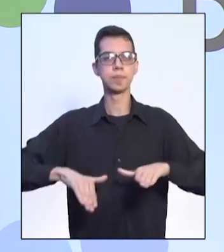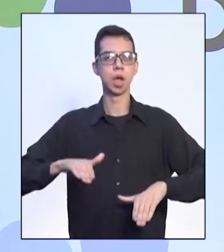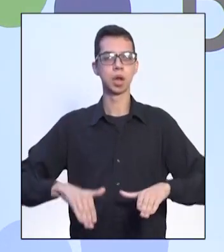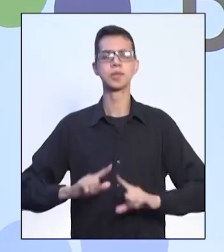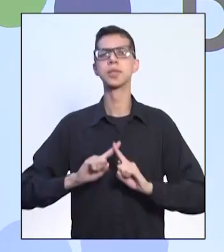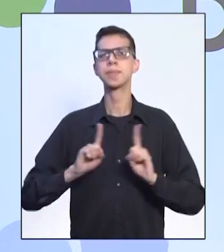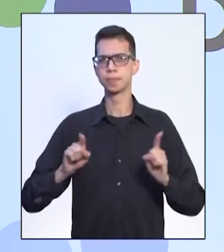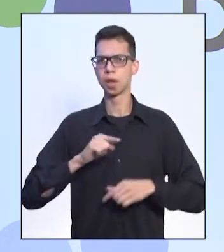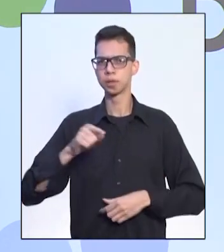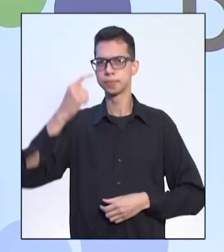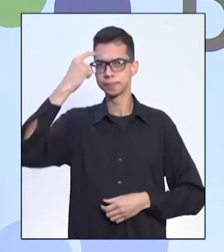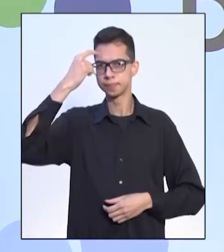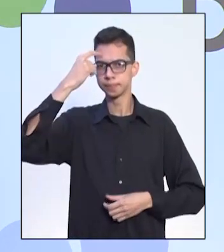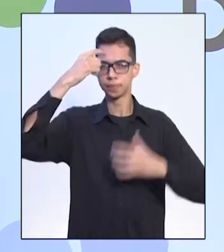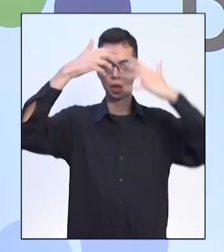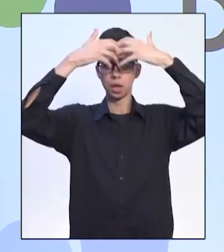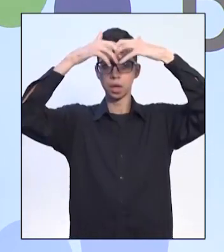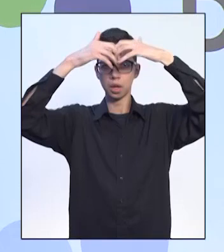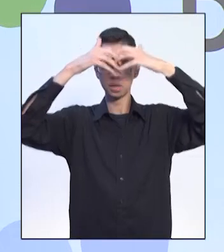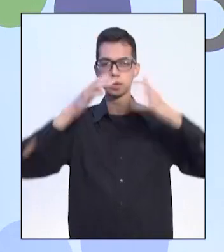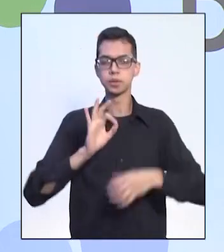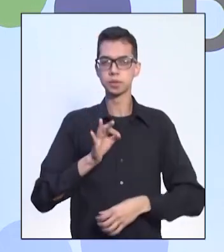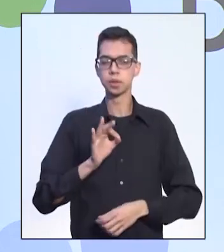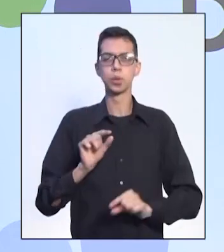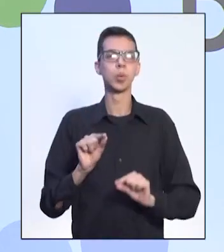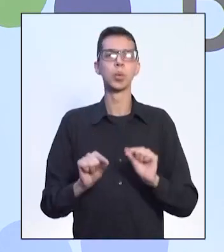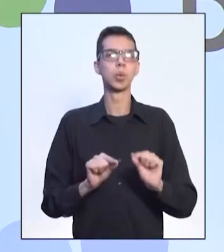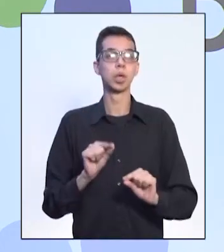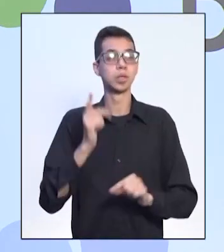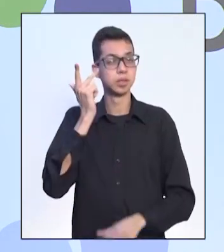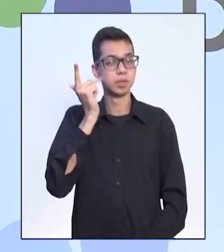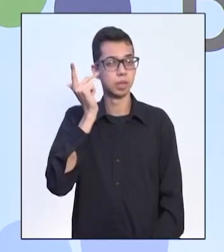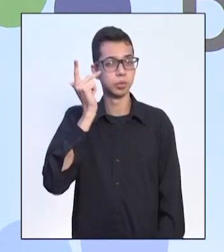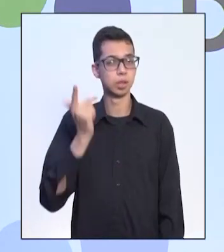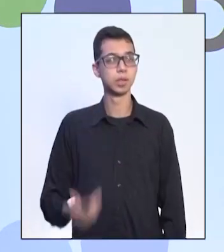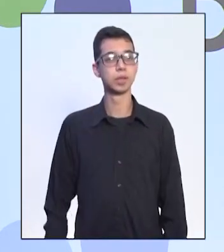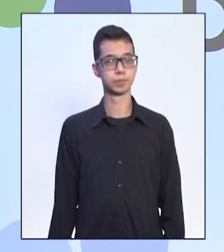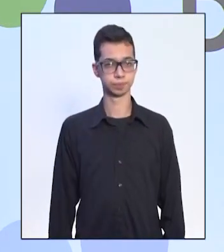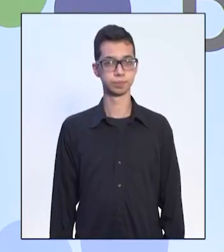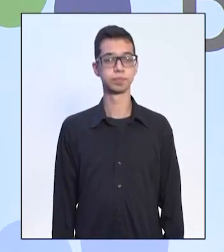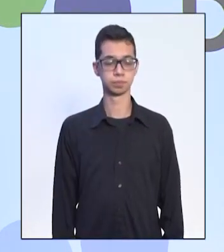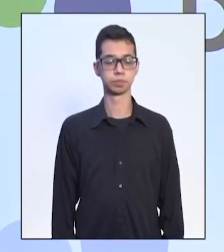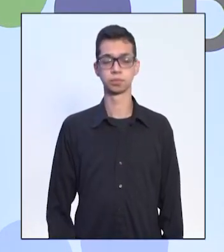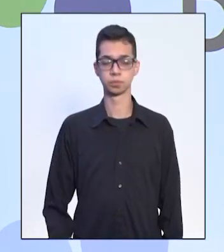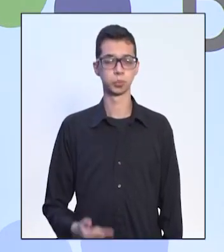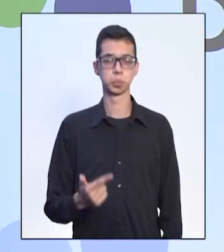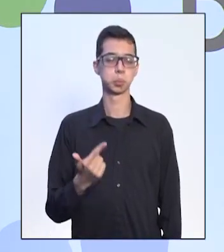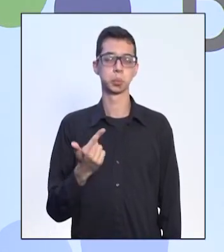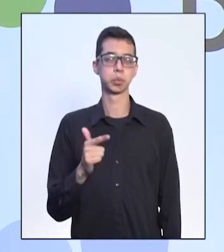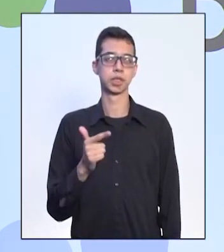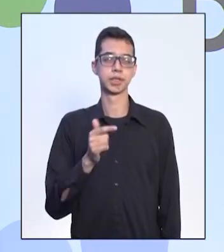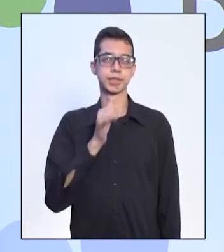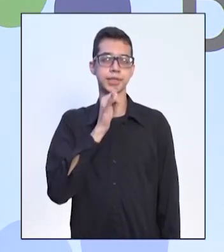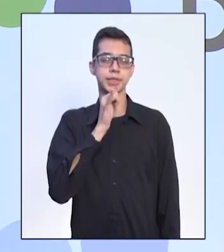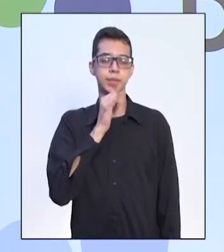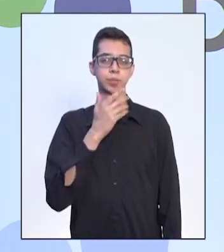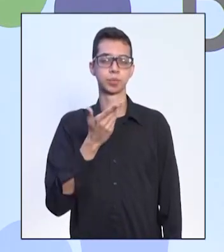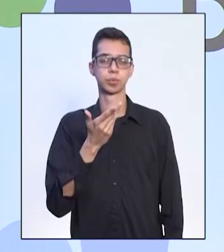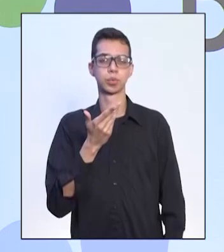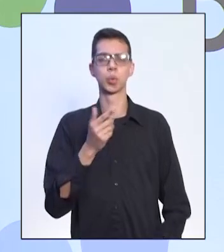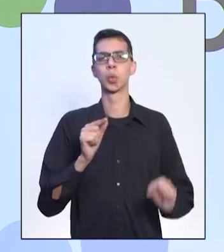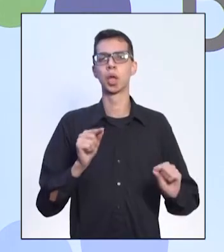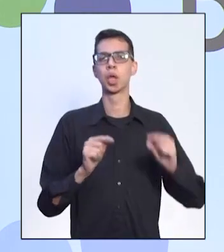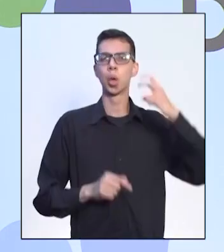gente refletiu aqui e vem refletindo que isso é uma questão natural. Não há mérito, digamos assim, em valorizar